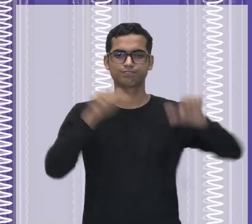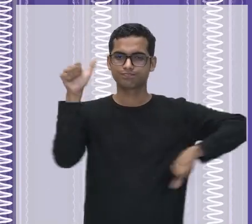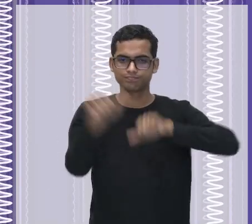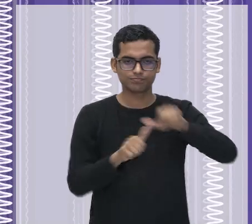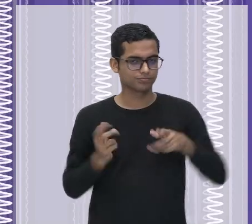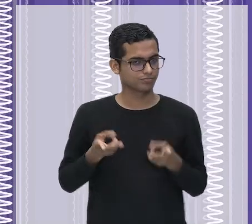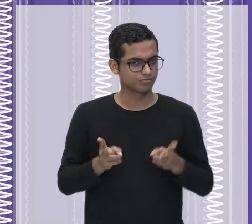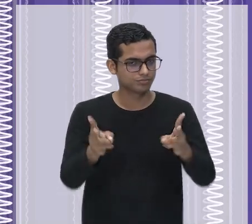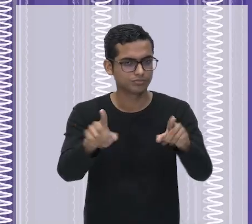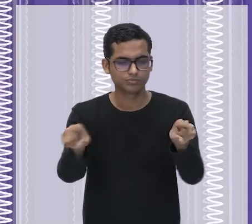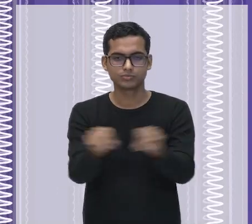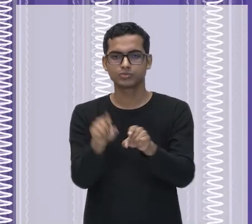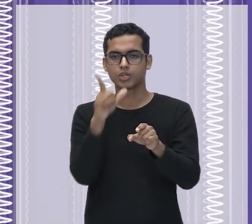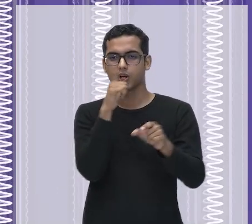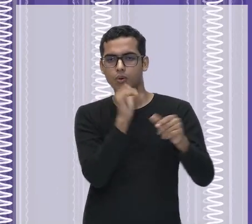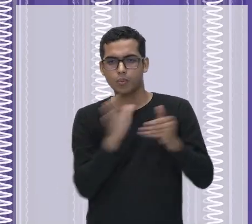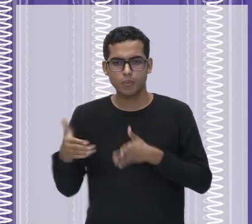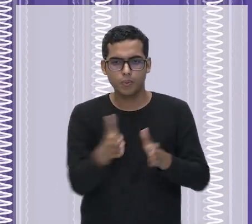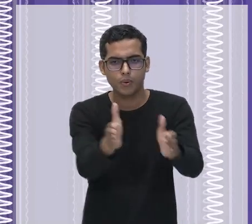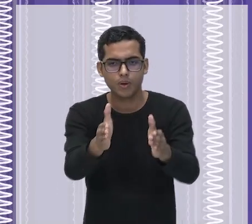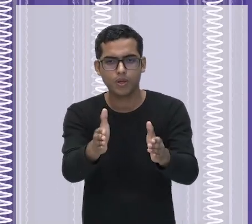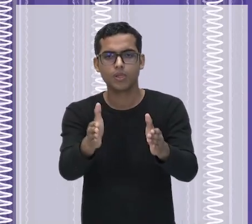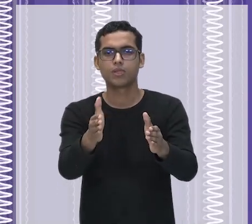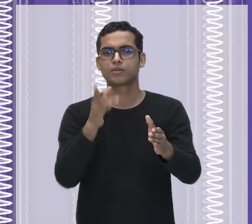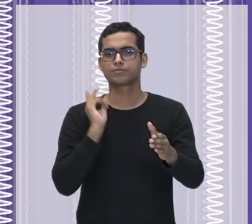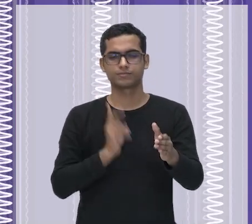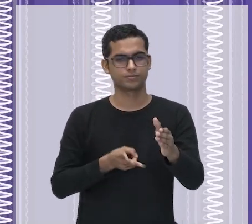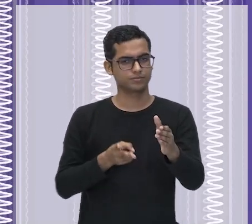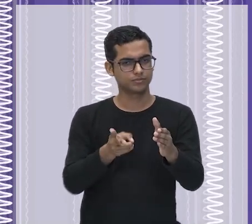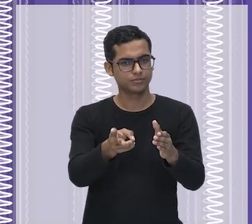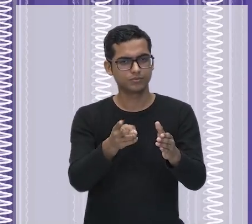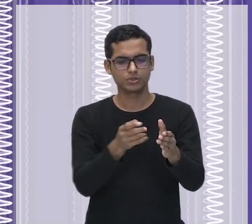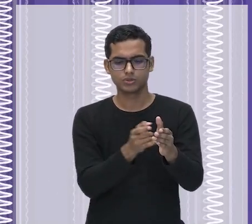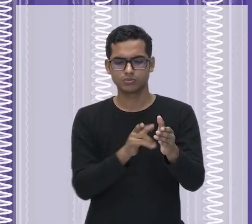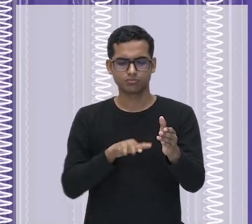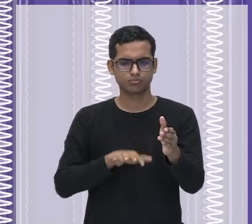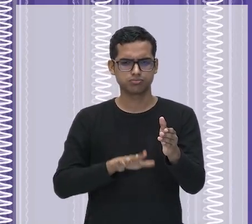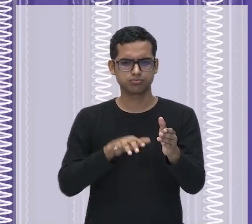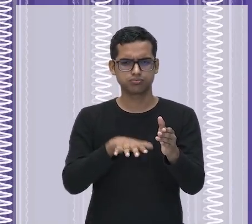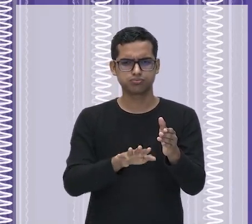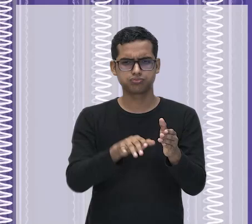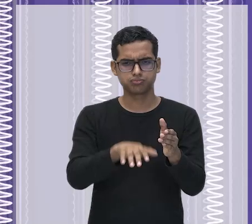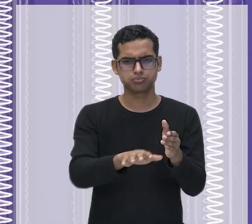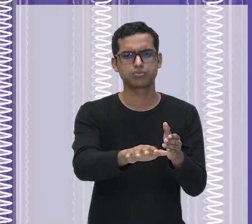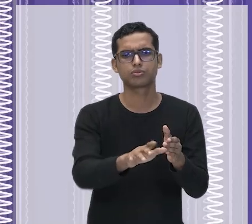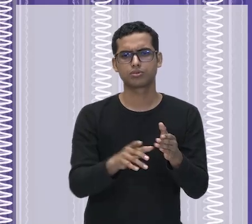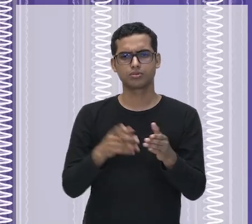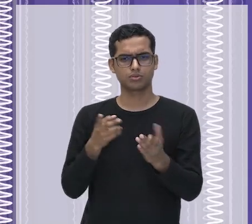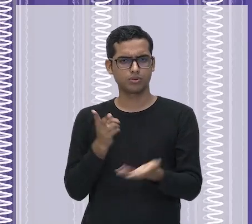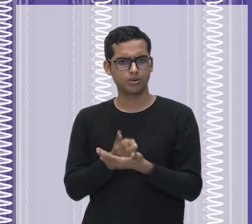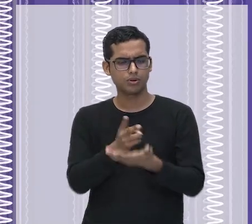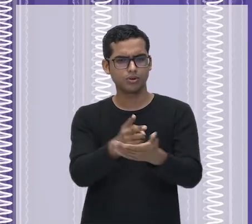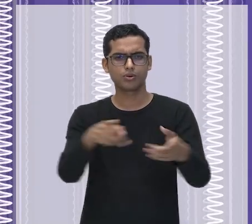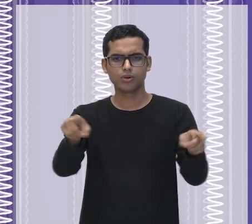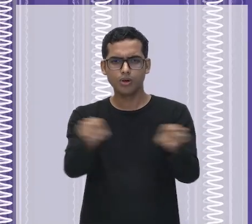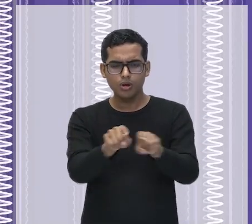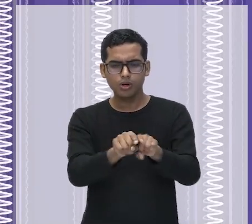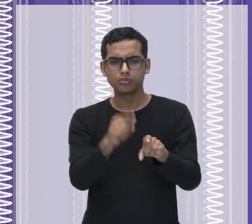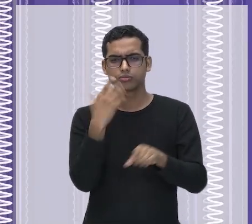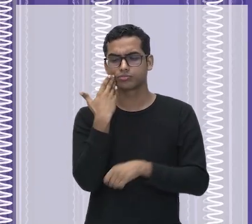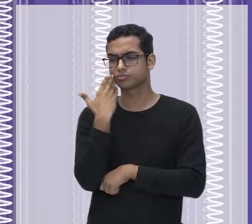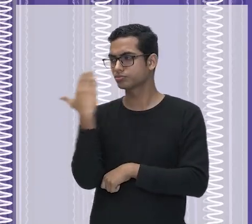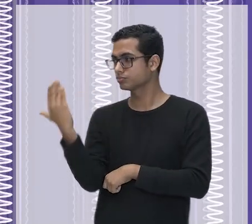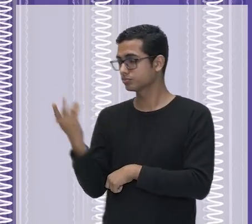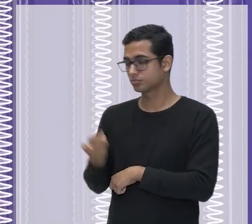transformação. O rio que passa pela nossa comunidade ele está sempre fluindo. Então, tudo está sempre